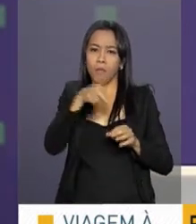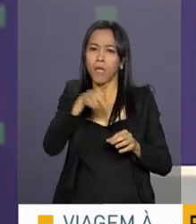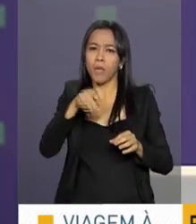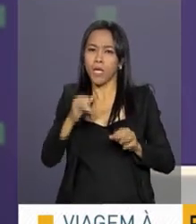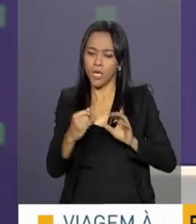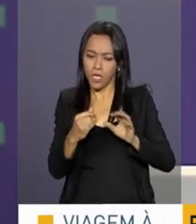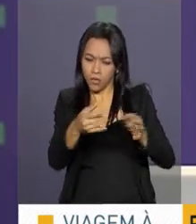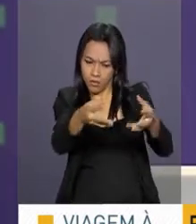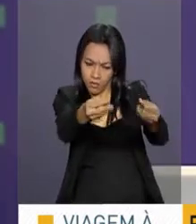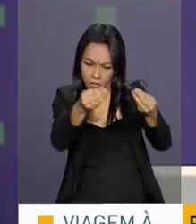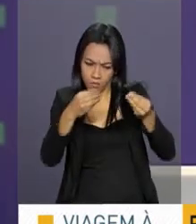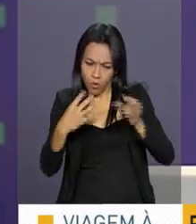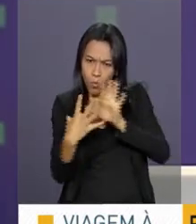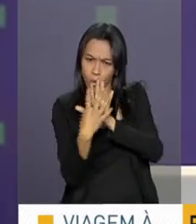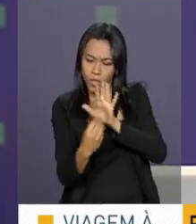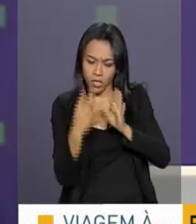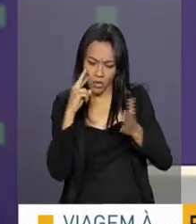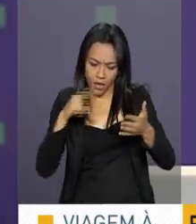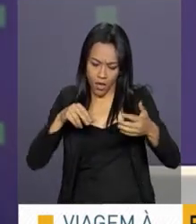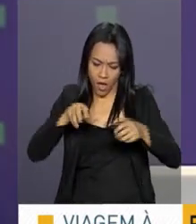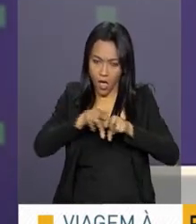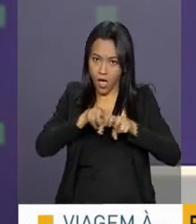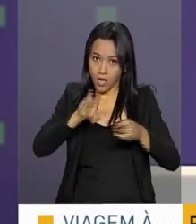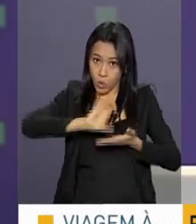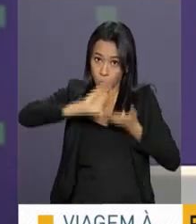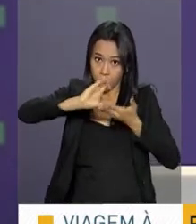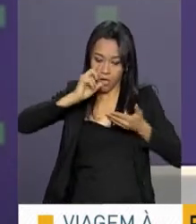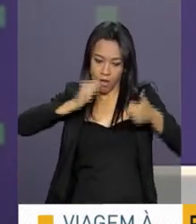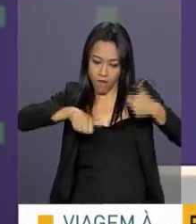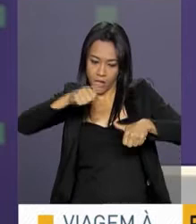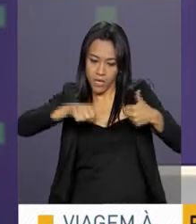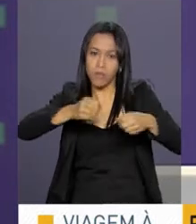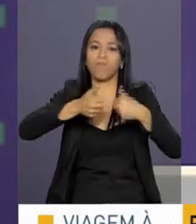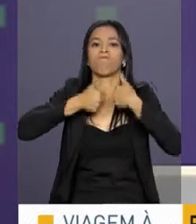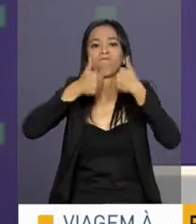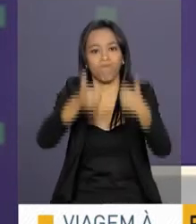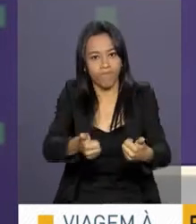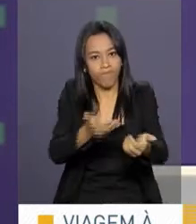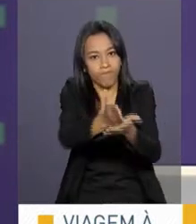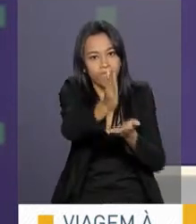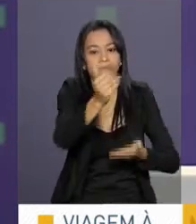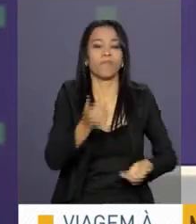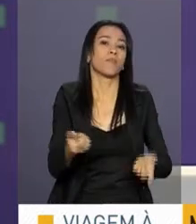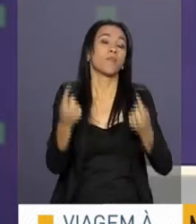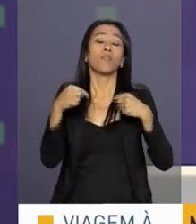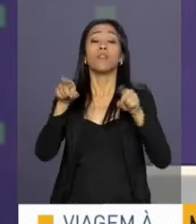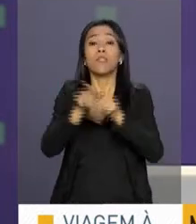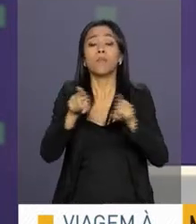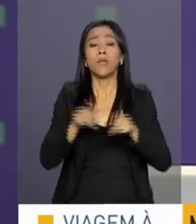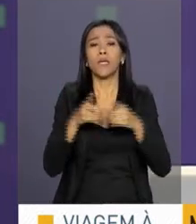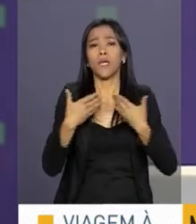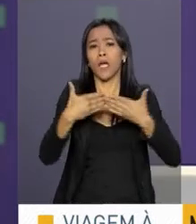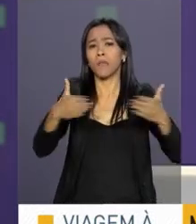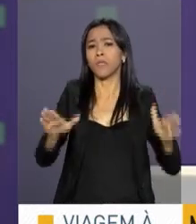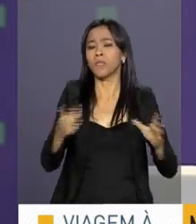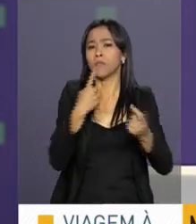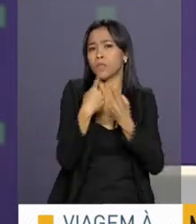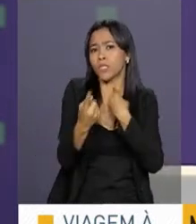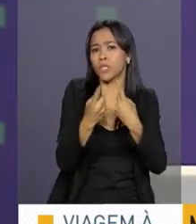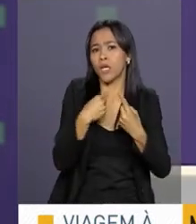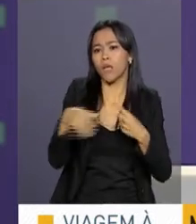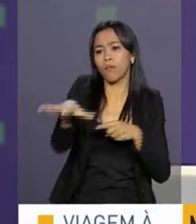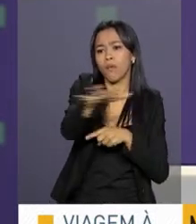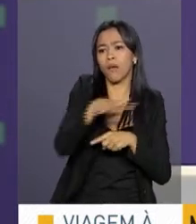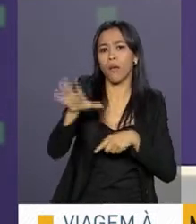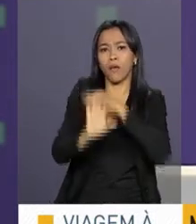projetos prioritários dentro do governo brasileiro. Abrimos também, né, um diálogo muito forte com o setor privado,